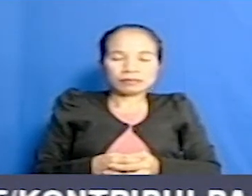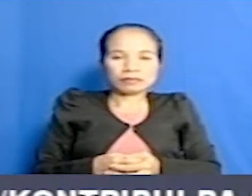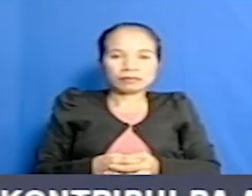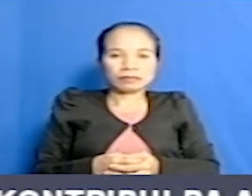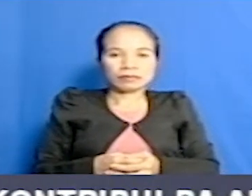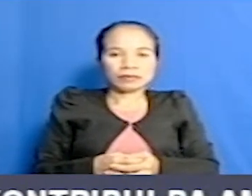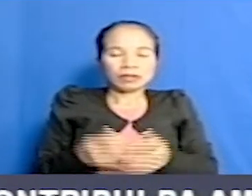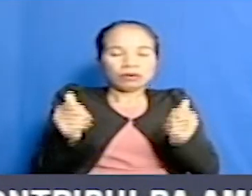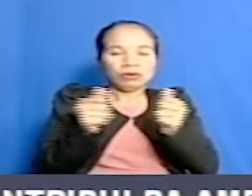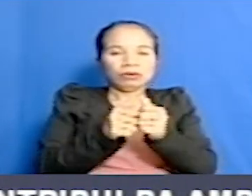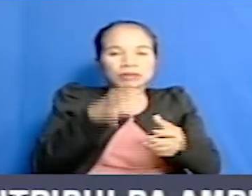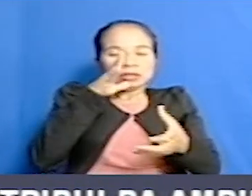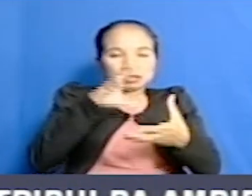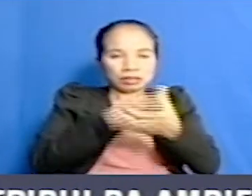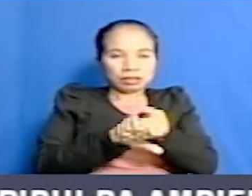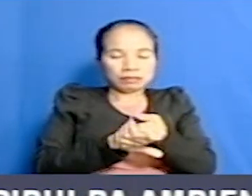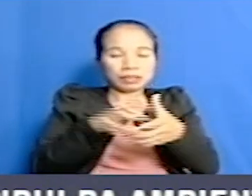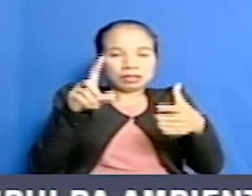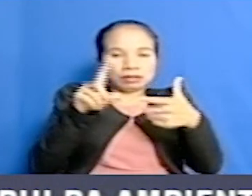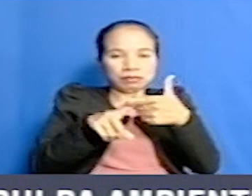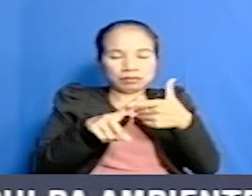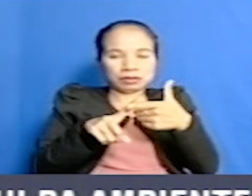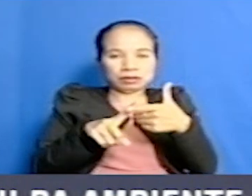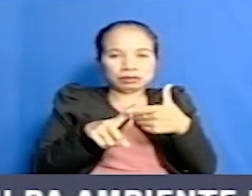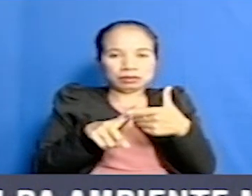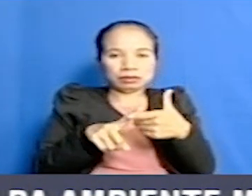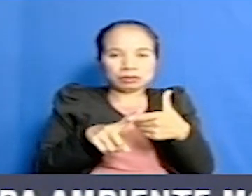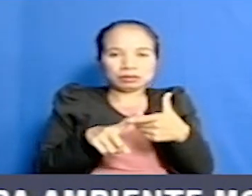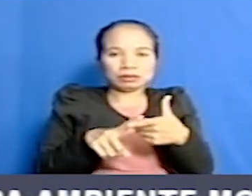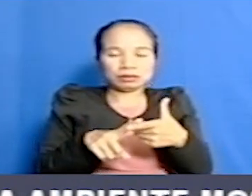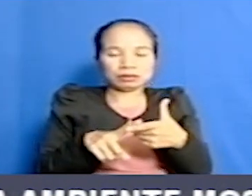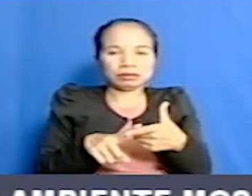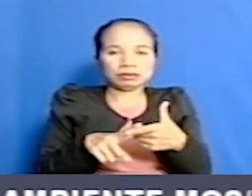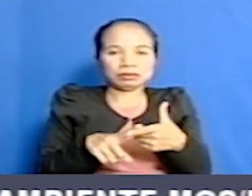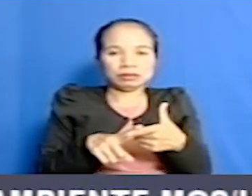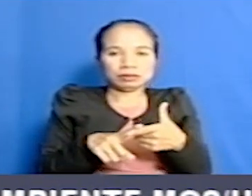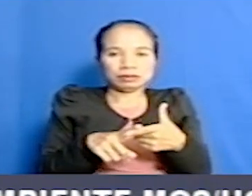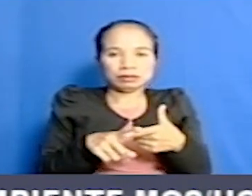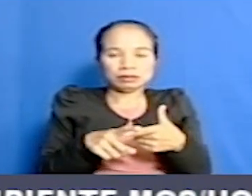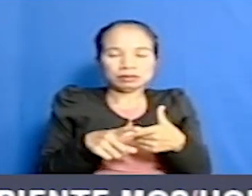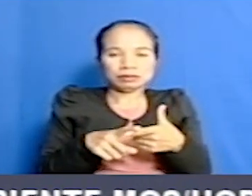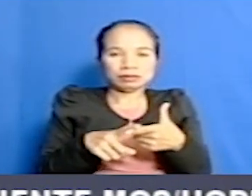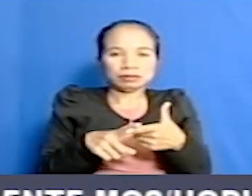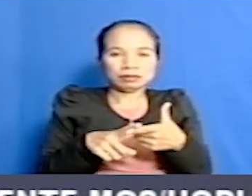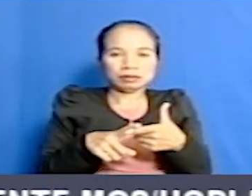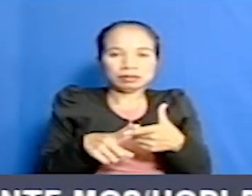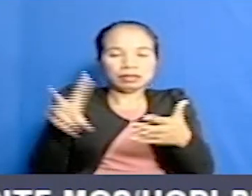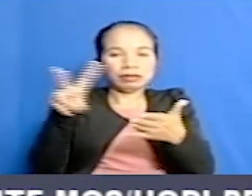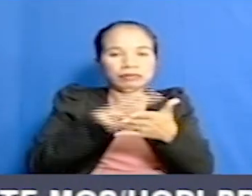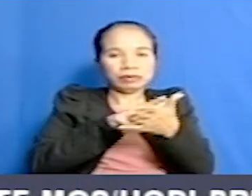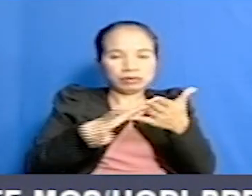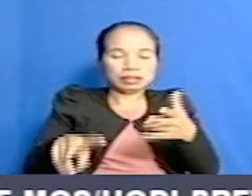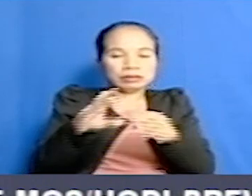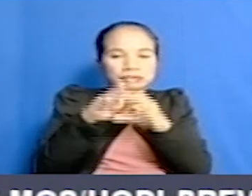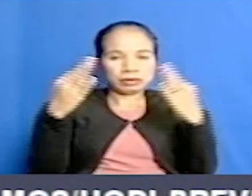Ou minha cabine, né? Depois, como moço tranquila fale, tarona kata iha violência doméstica